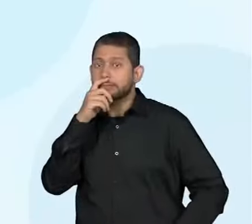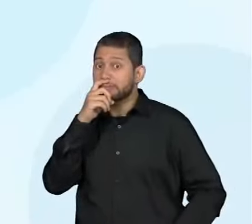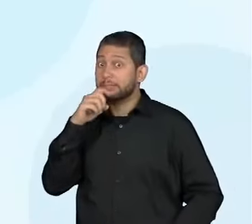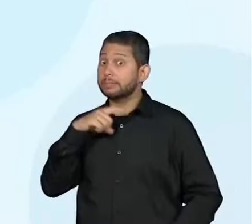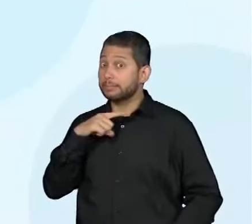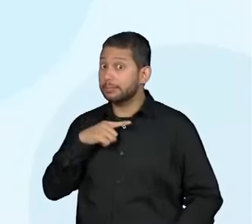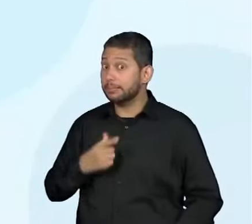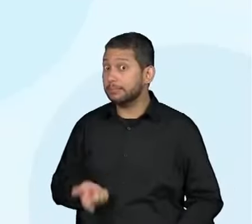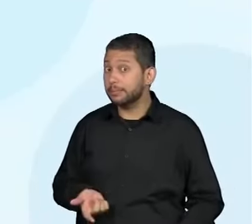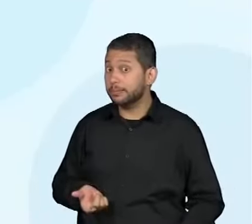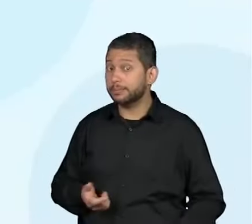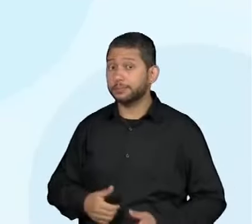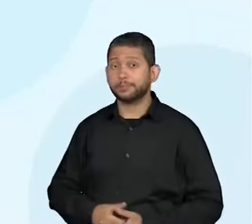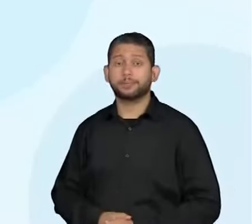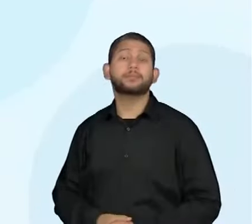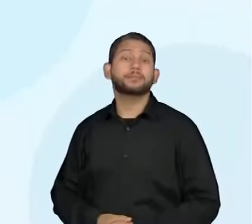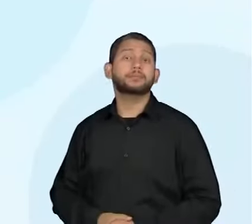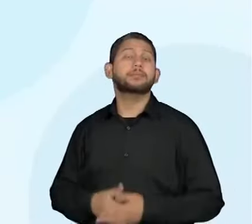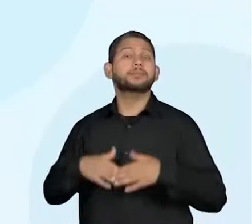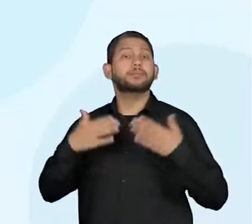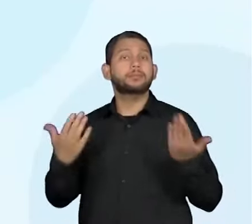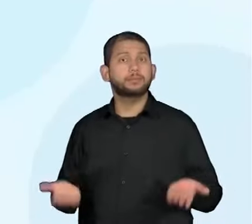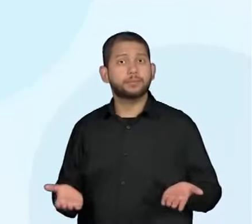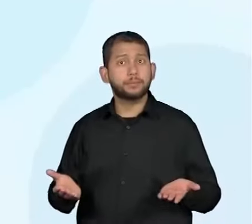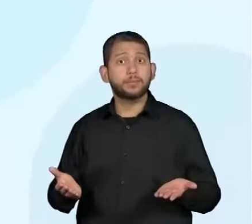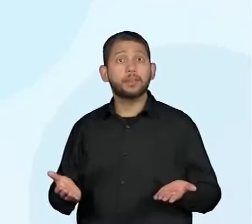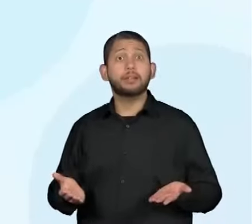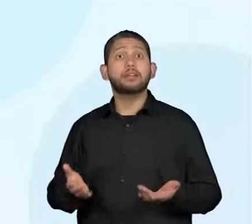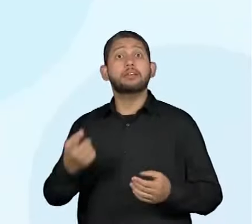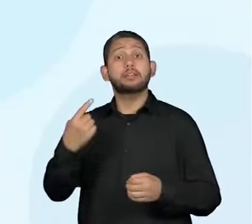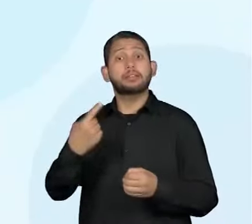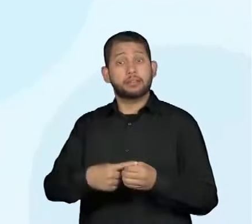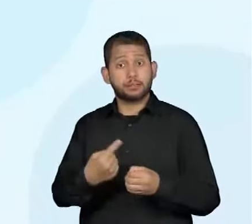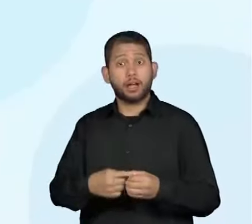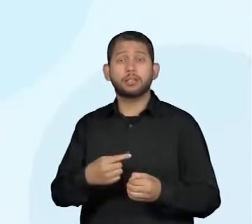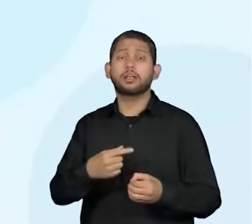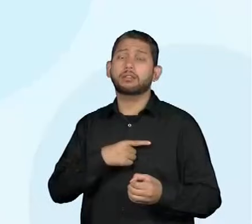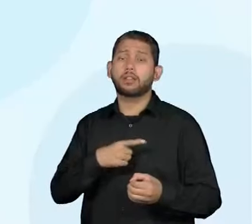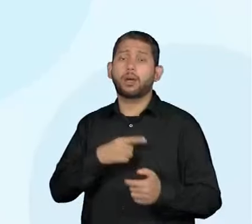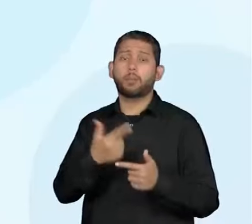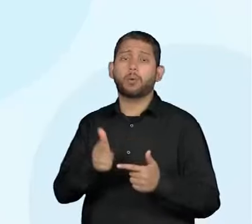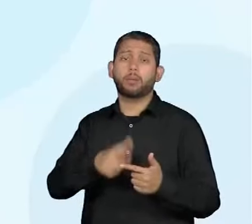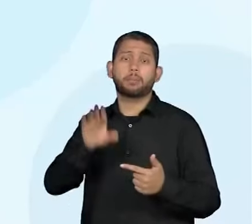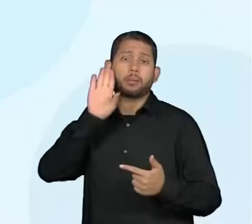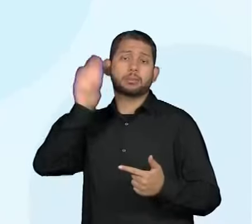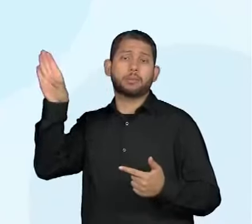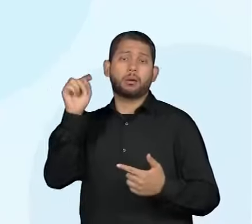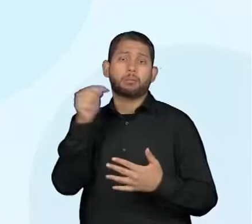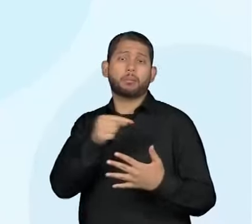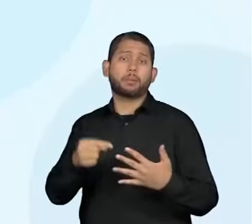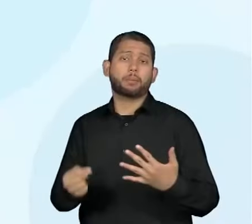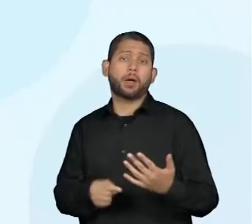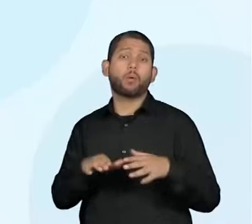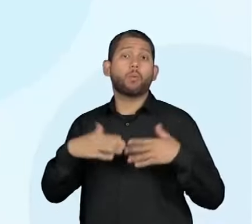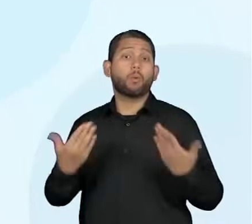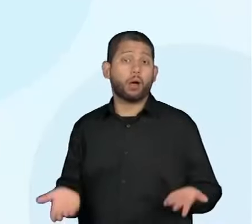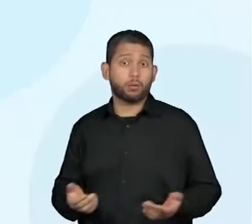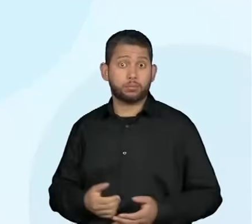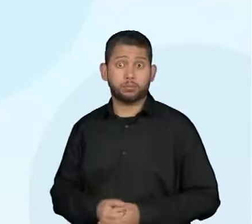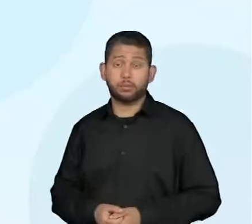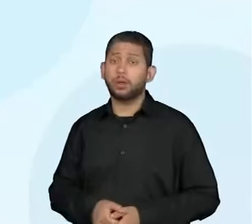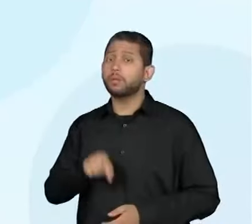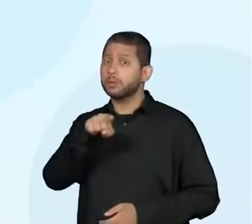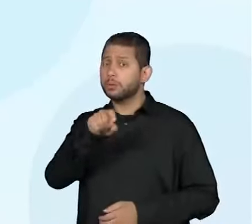as curiosidades. E quais são os principais problemas da cidade? Isso igual a Progeno falou. Você pode pensar